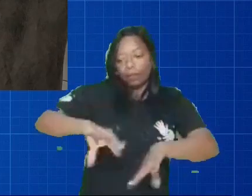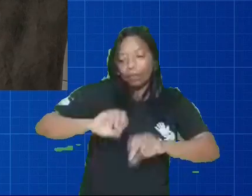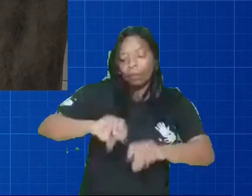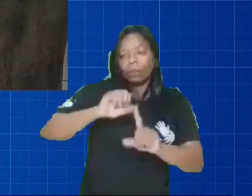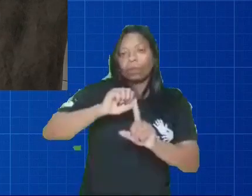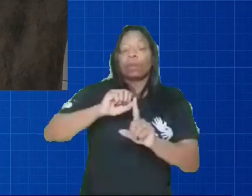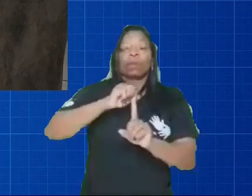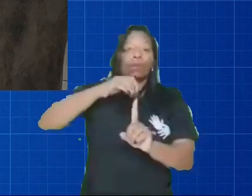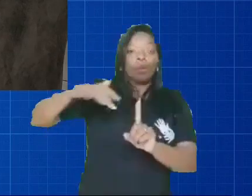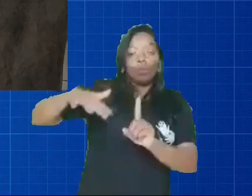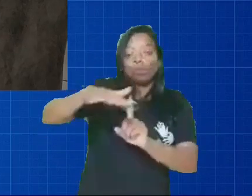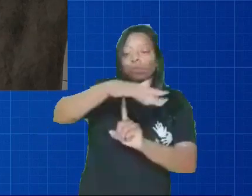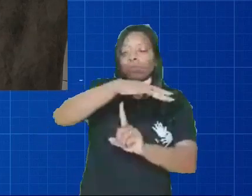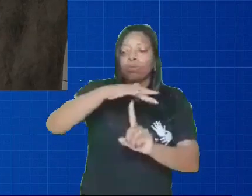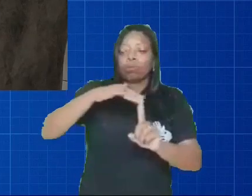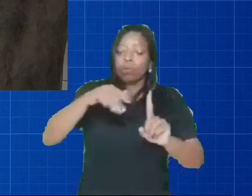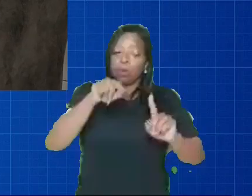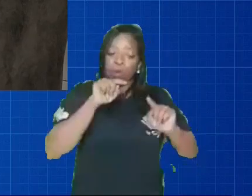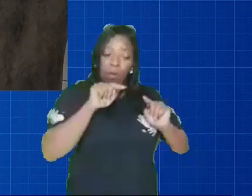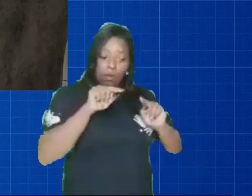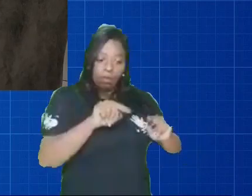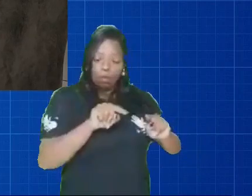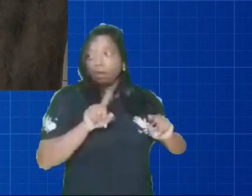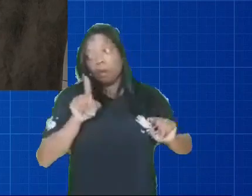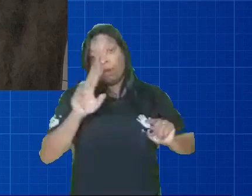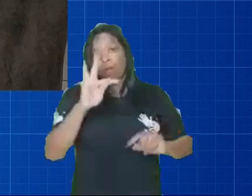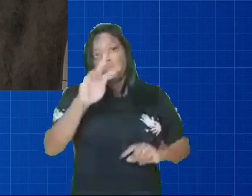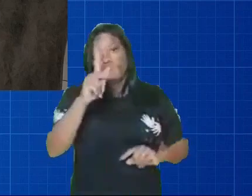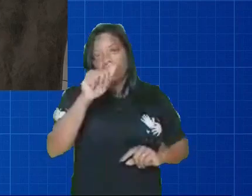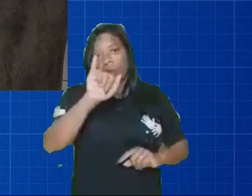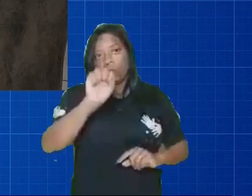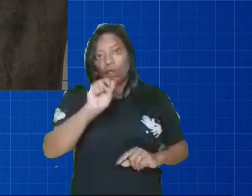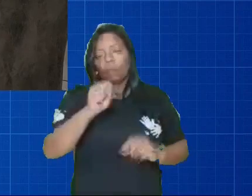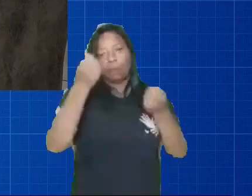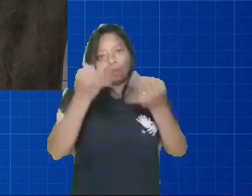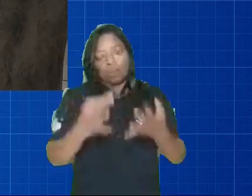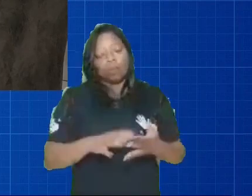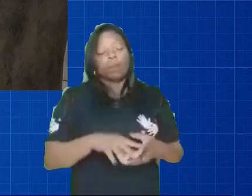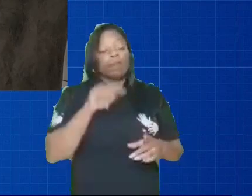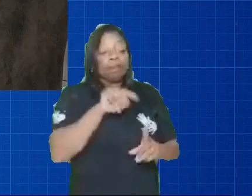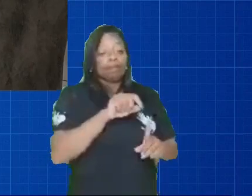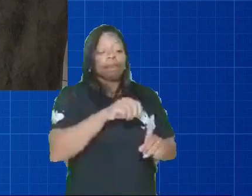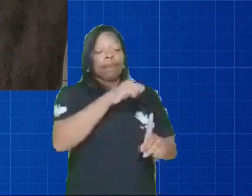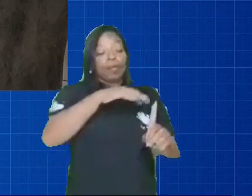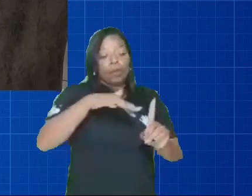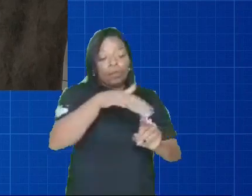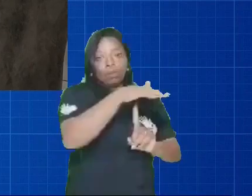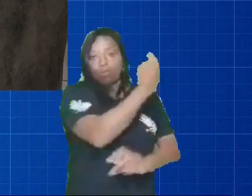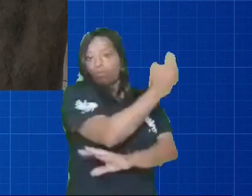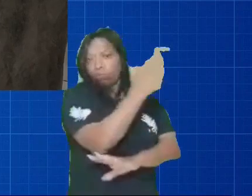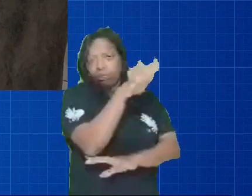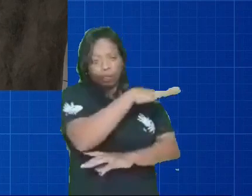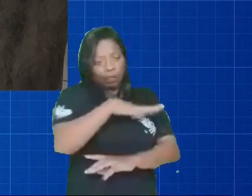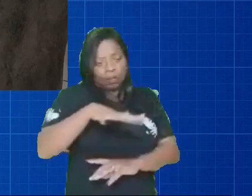um lugar onde até a própria Thaís trouxe nessa referência. Não precisava falar da educação ambiental